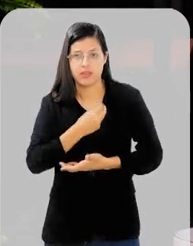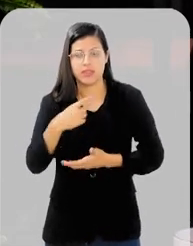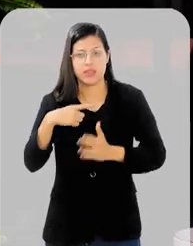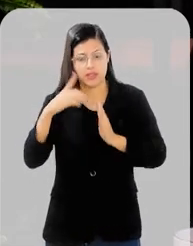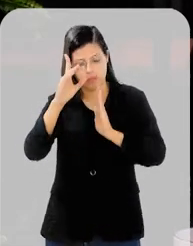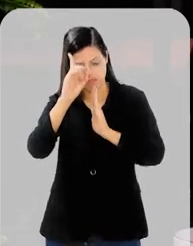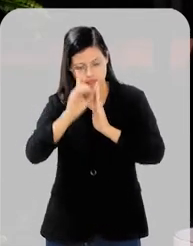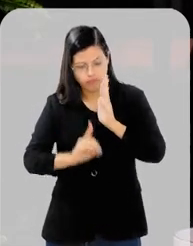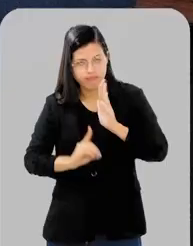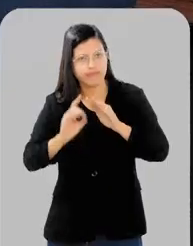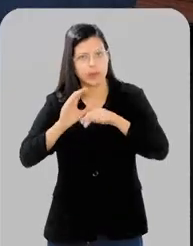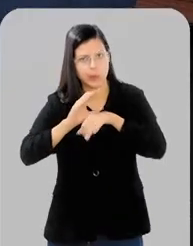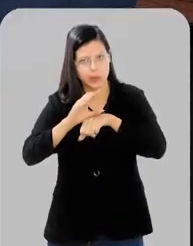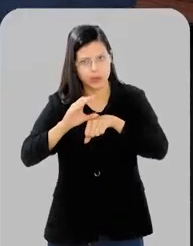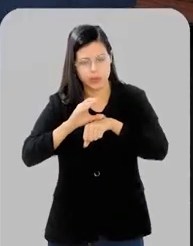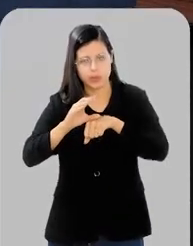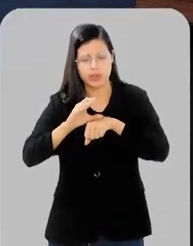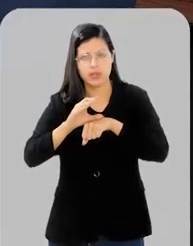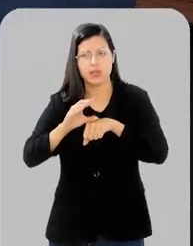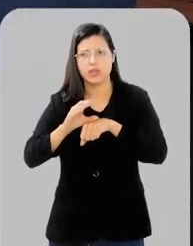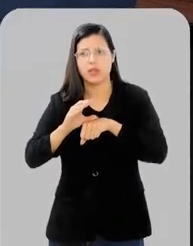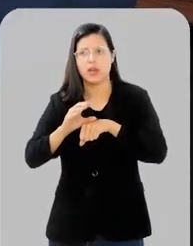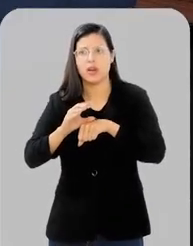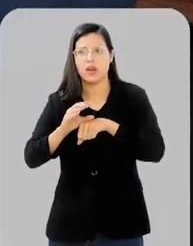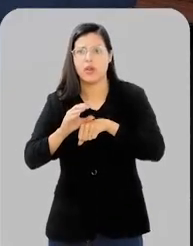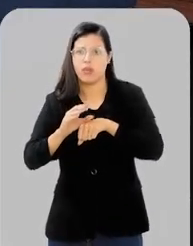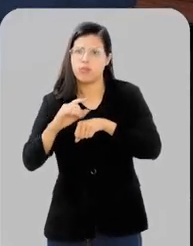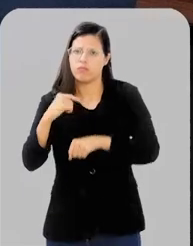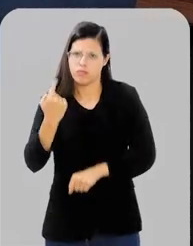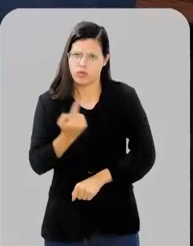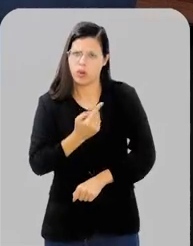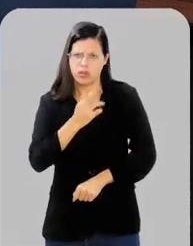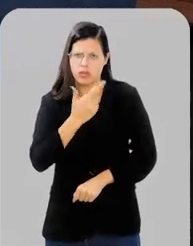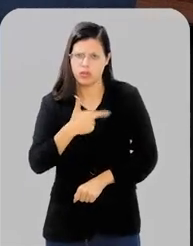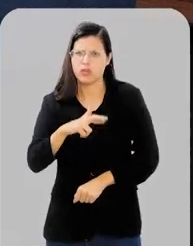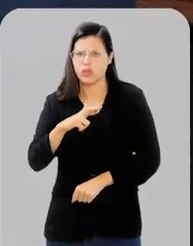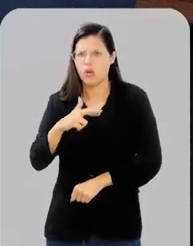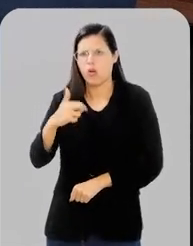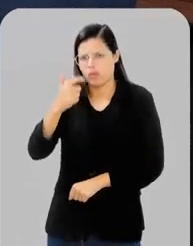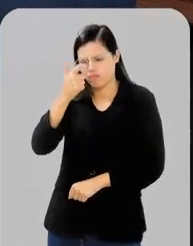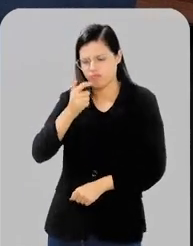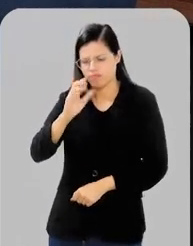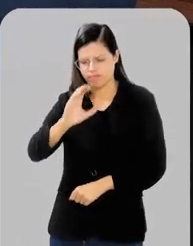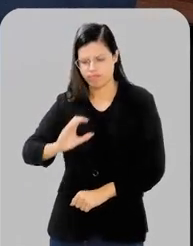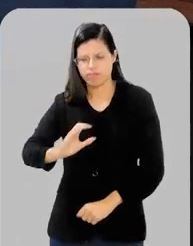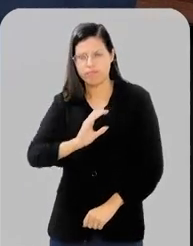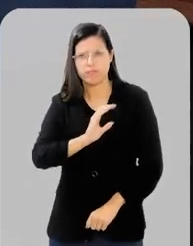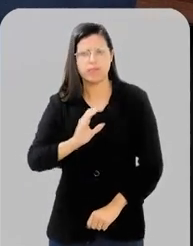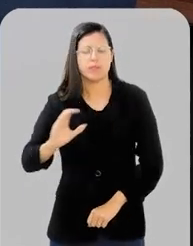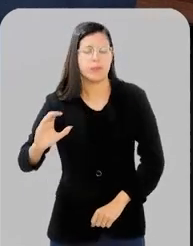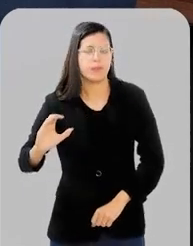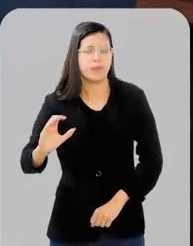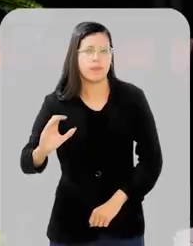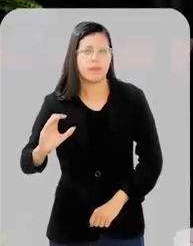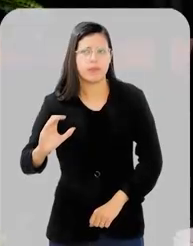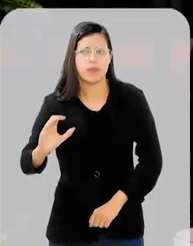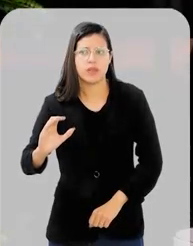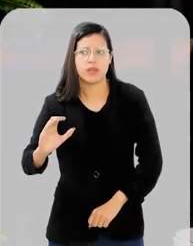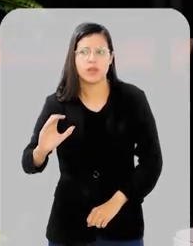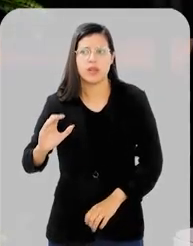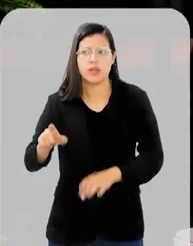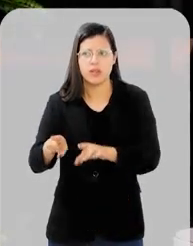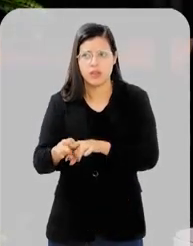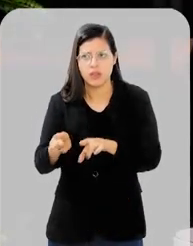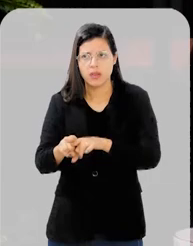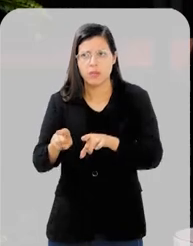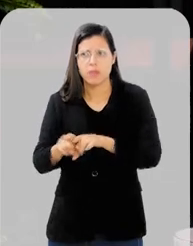um direito constitucional e sobretudo nós religiosos né Eu sou uma pessoa religiosa sou católico e e